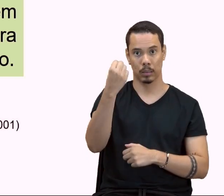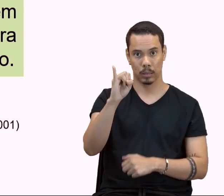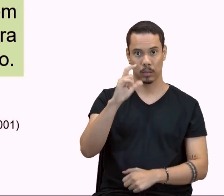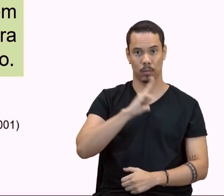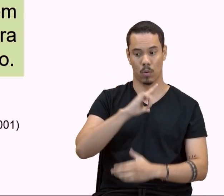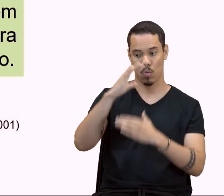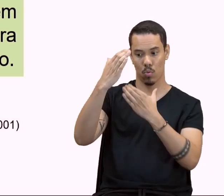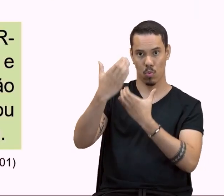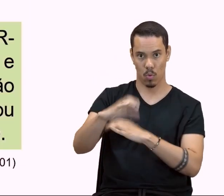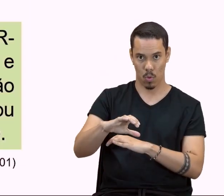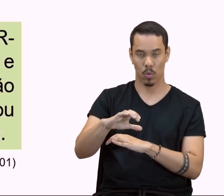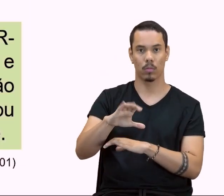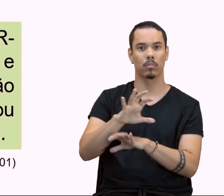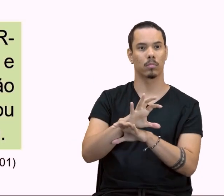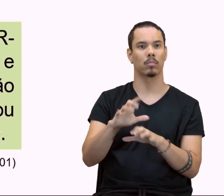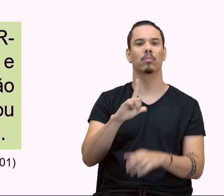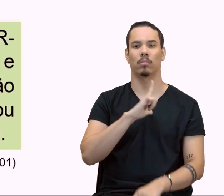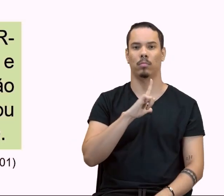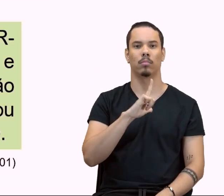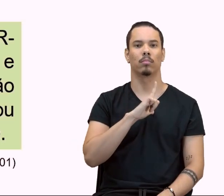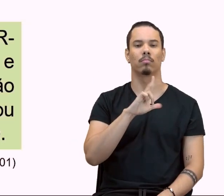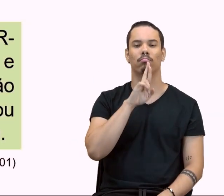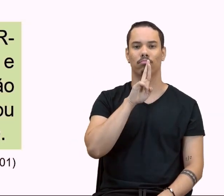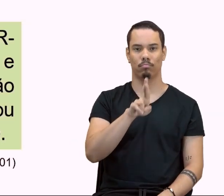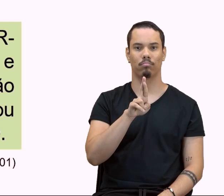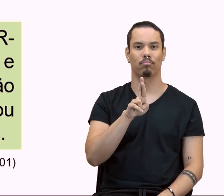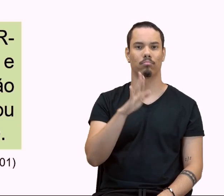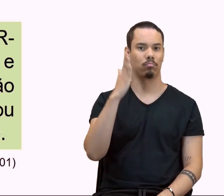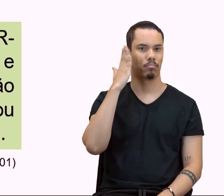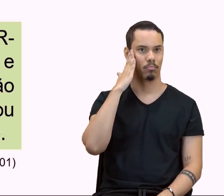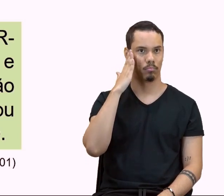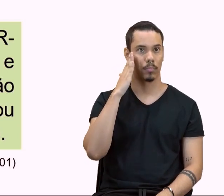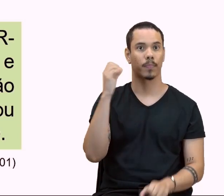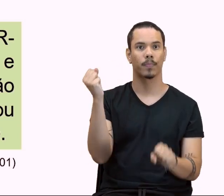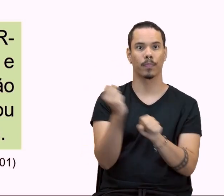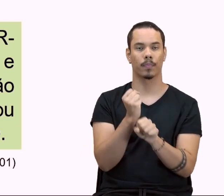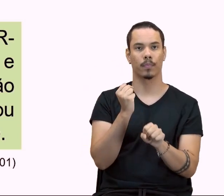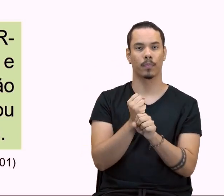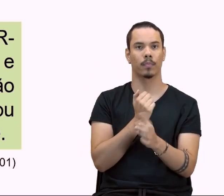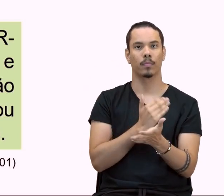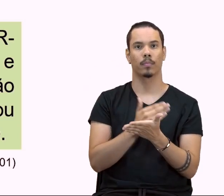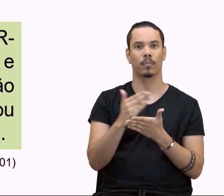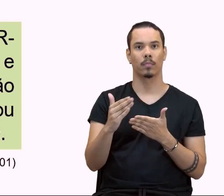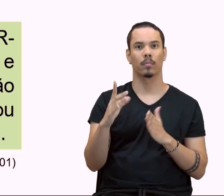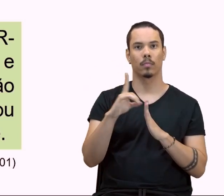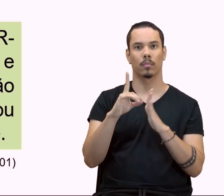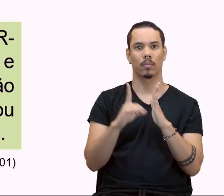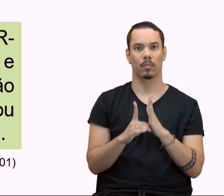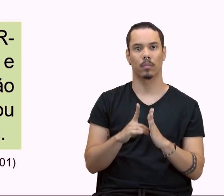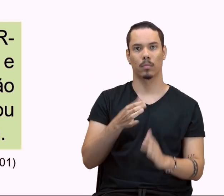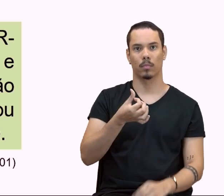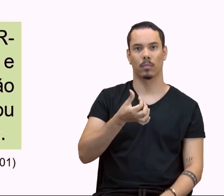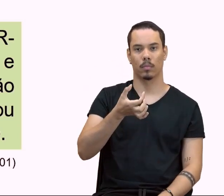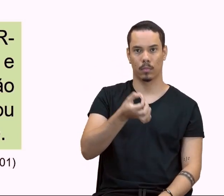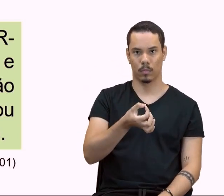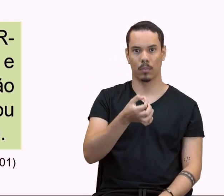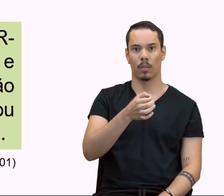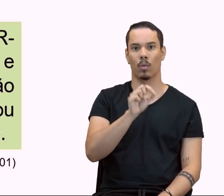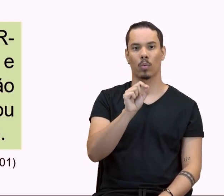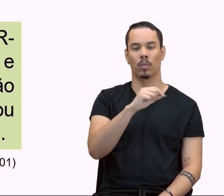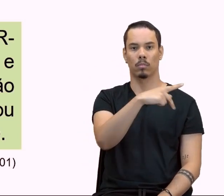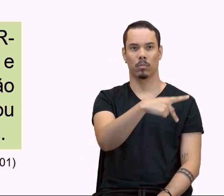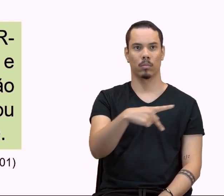da BR-364. Beleza, vamos lá. A construção foi iniciada lá na década de 60 com o presidente